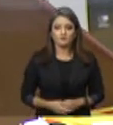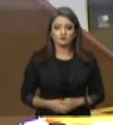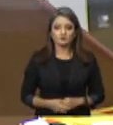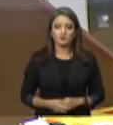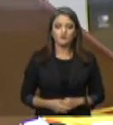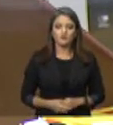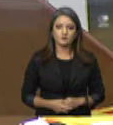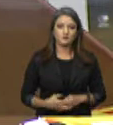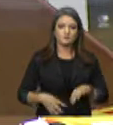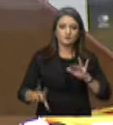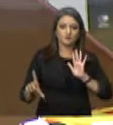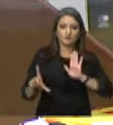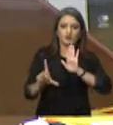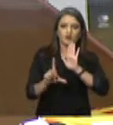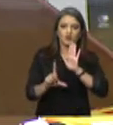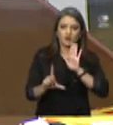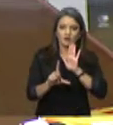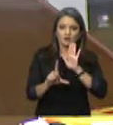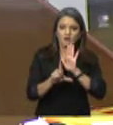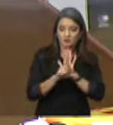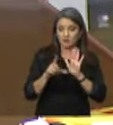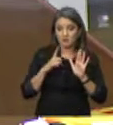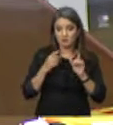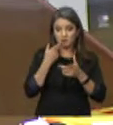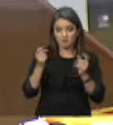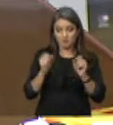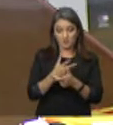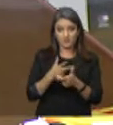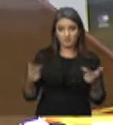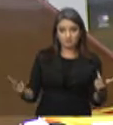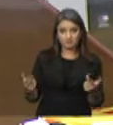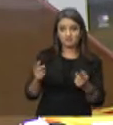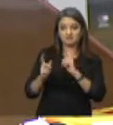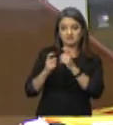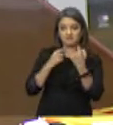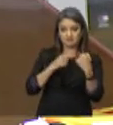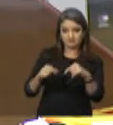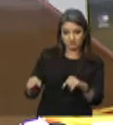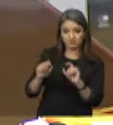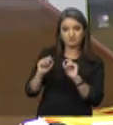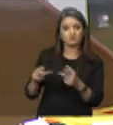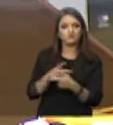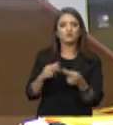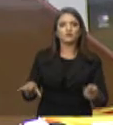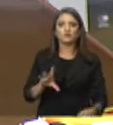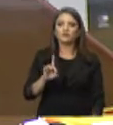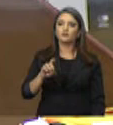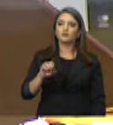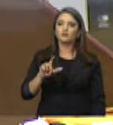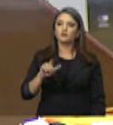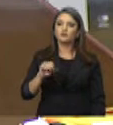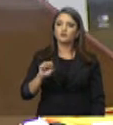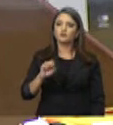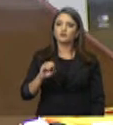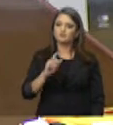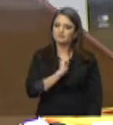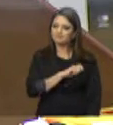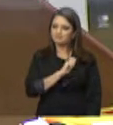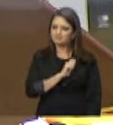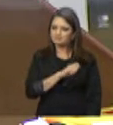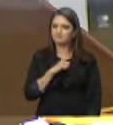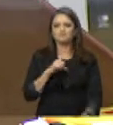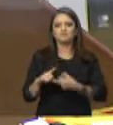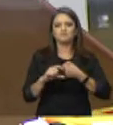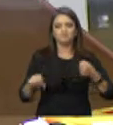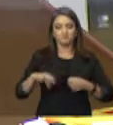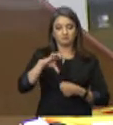8.429 estabelece serem atos de improbidade administrativa as condutas dolosas previstas nos seus artigos 9º 10 e